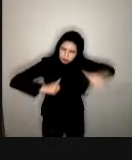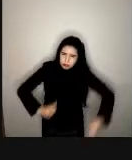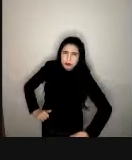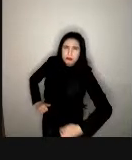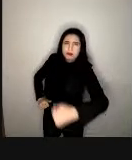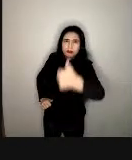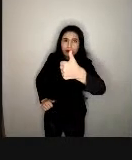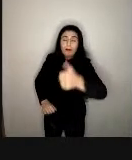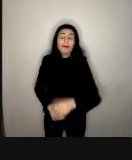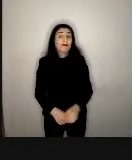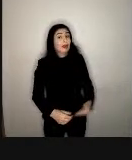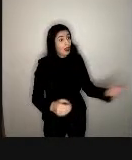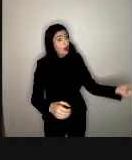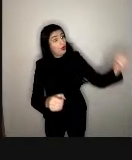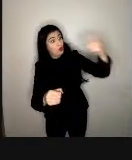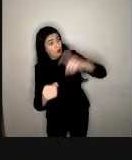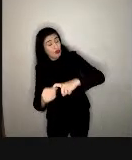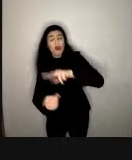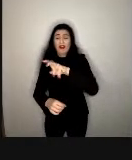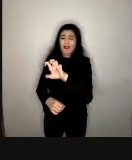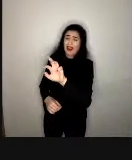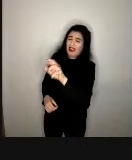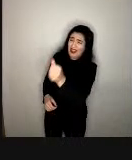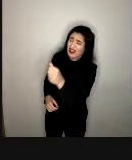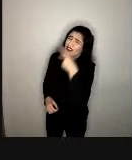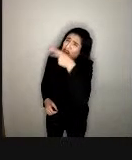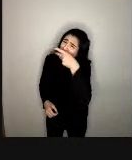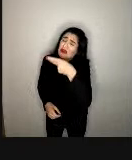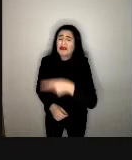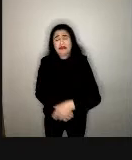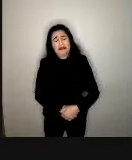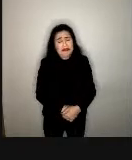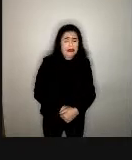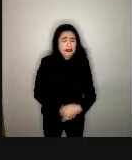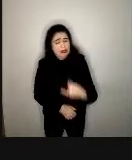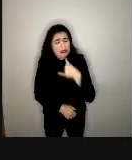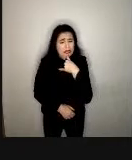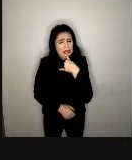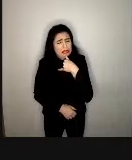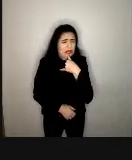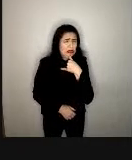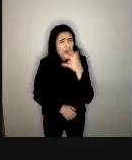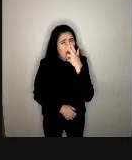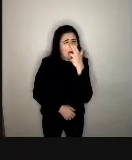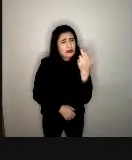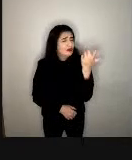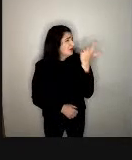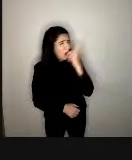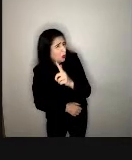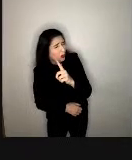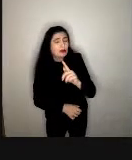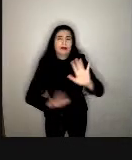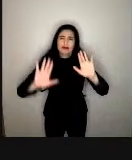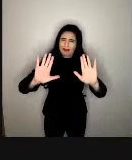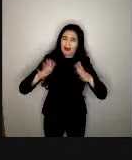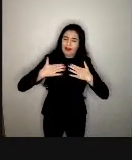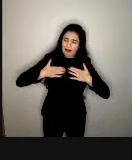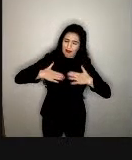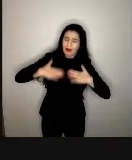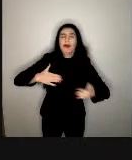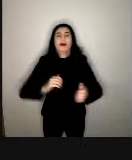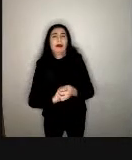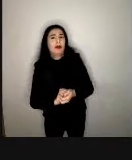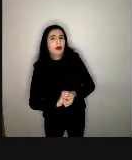voltou achando que não tinha a menor chance, falou comigo, a gente saiu atrás, correu para mobilizar todos os